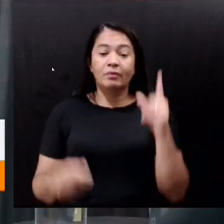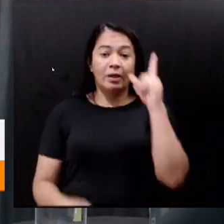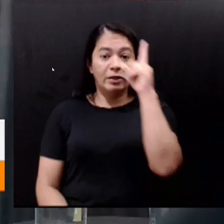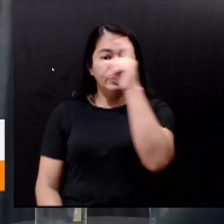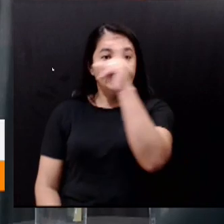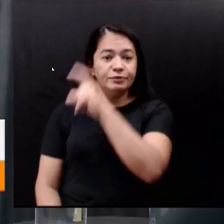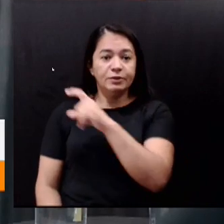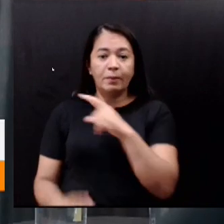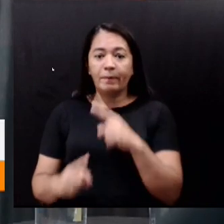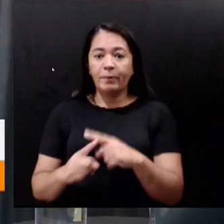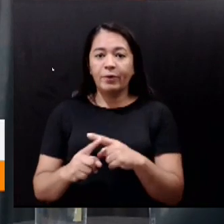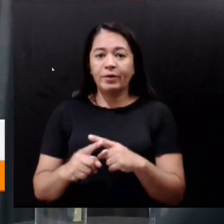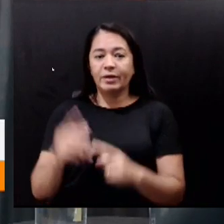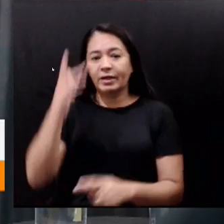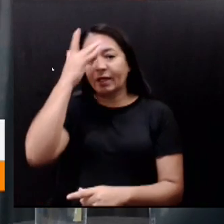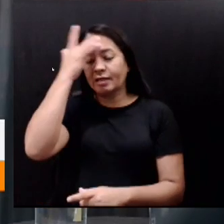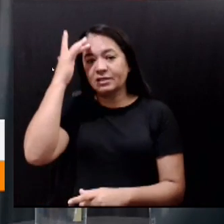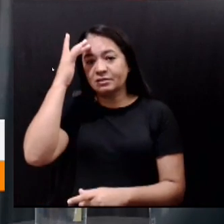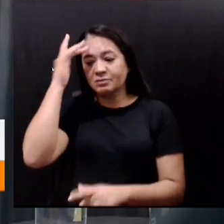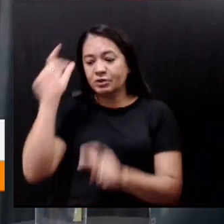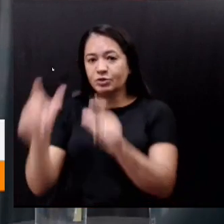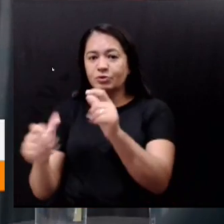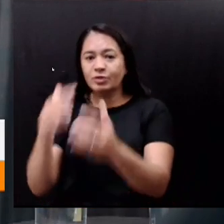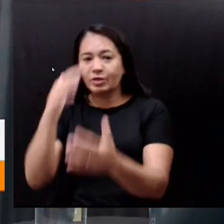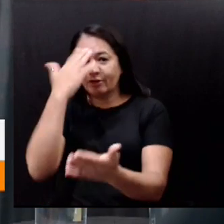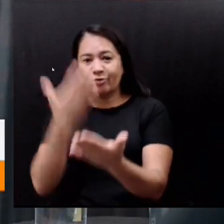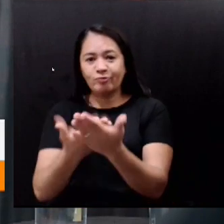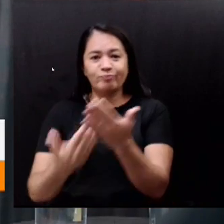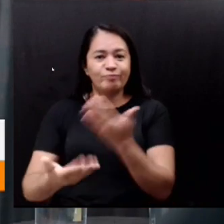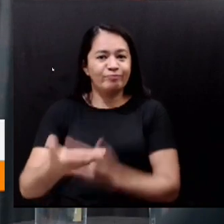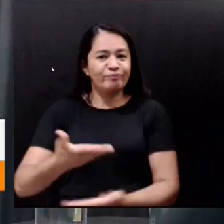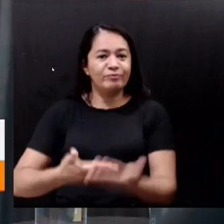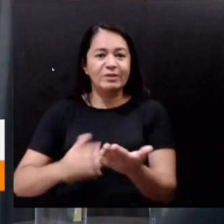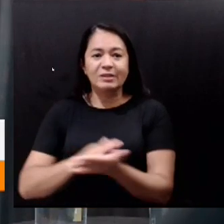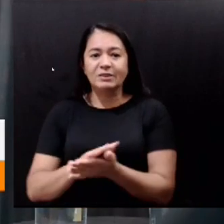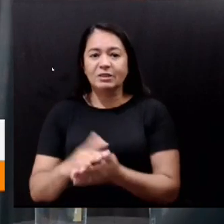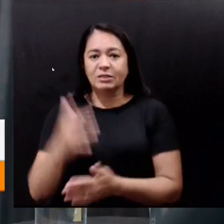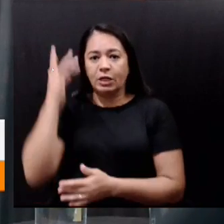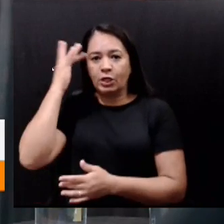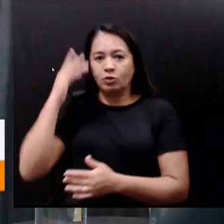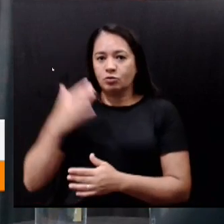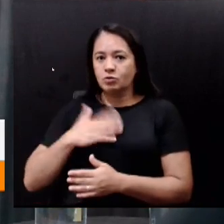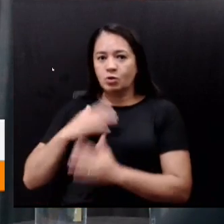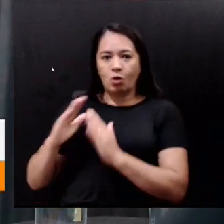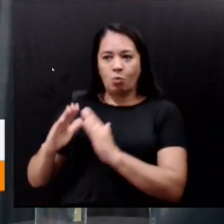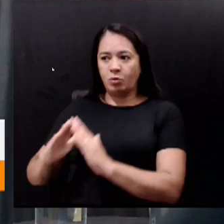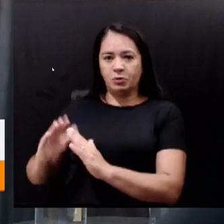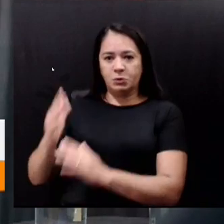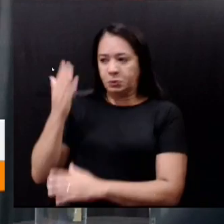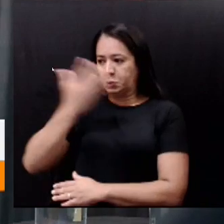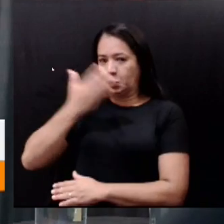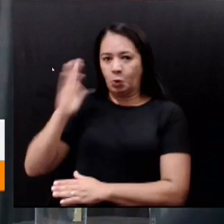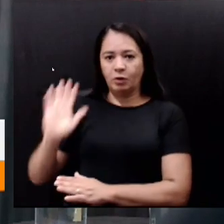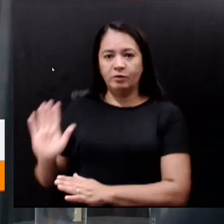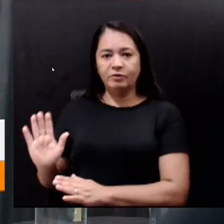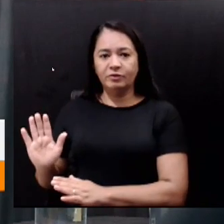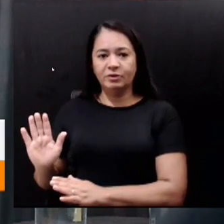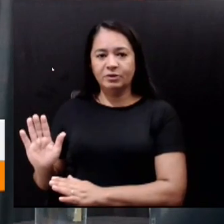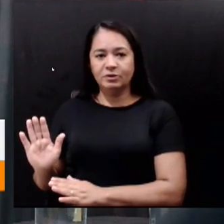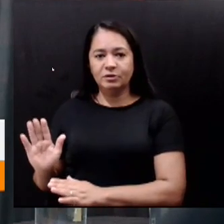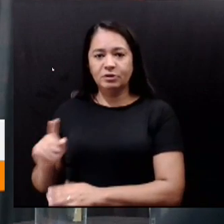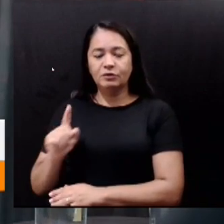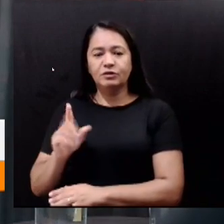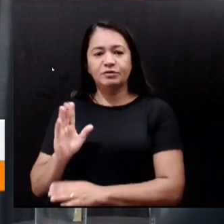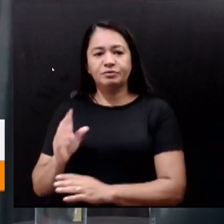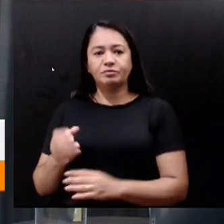confiando mais umas nas outras, né? Eu não sei quem está do meu lado, quem é meu vizinho, nunca vi, né? E antes era aquilo que você até comentou no começo, né? Ah, eu